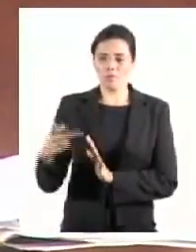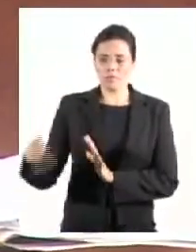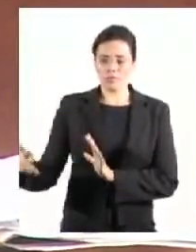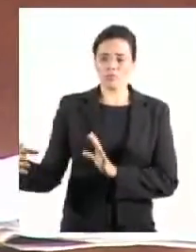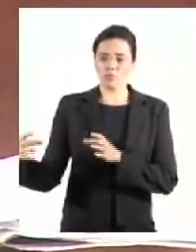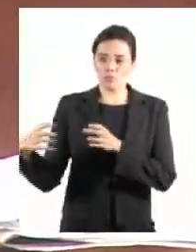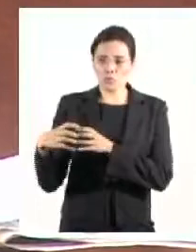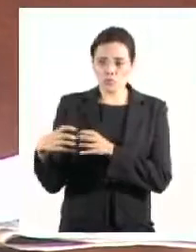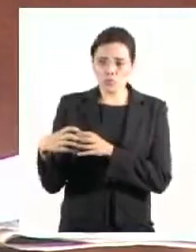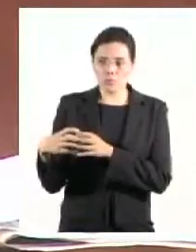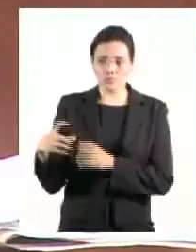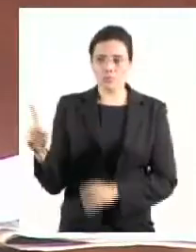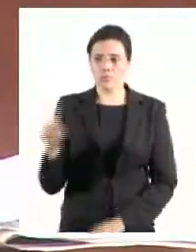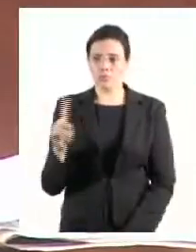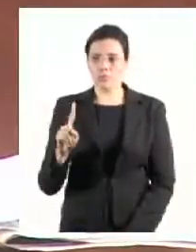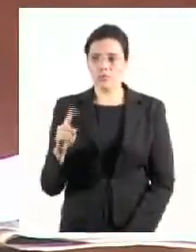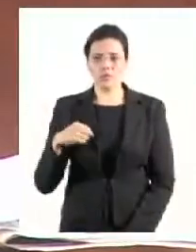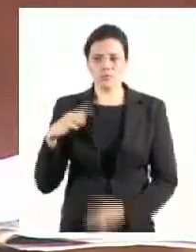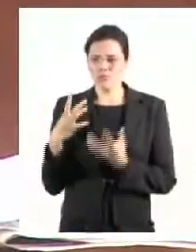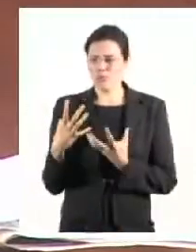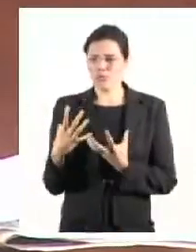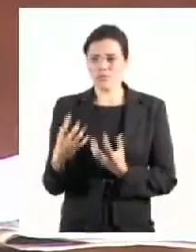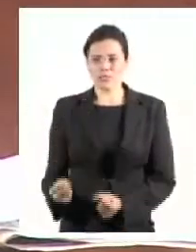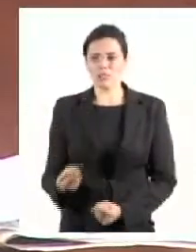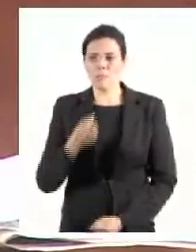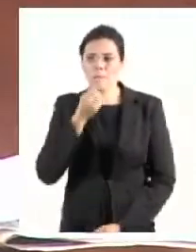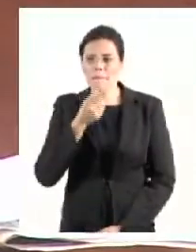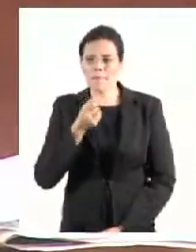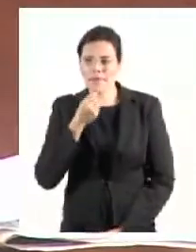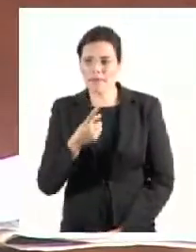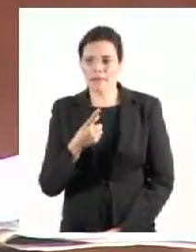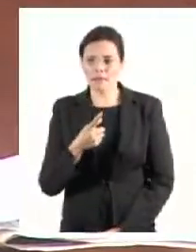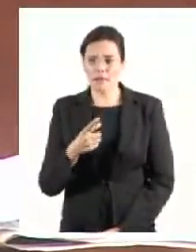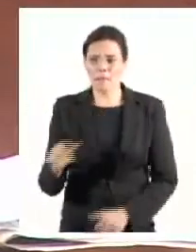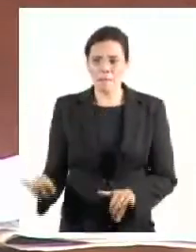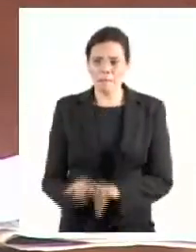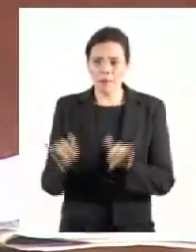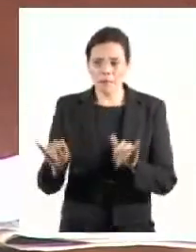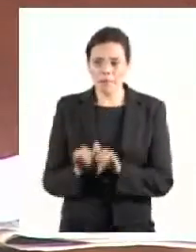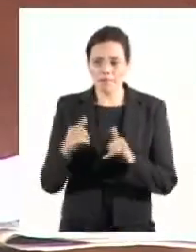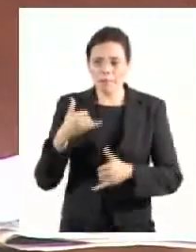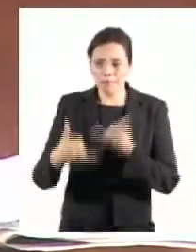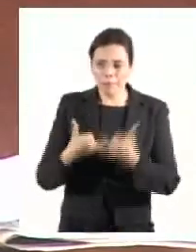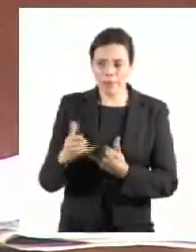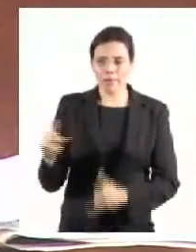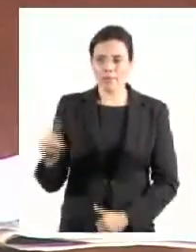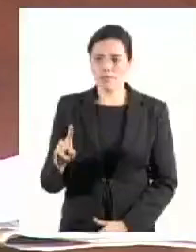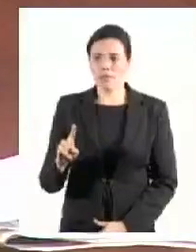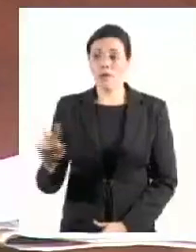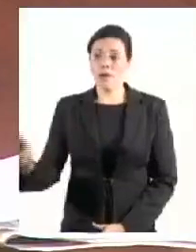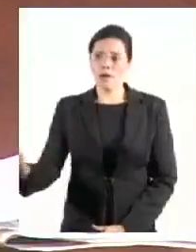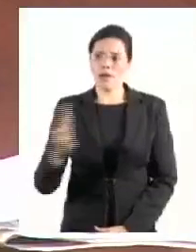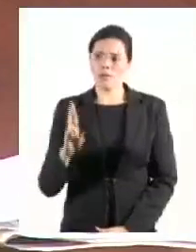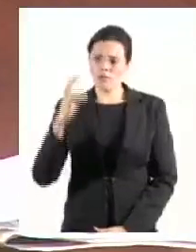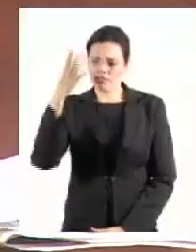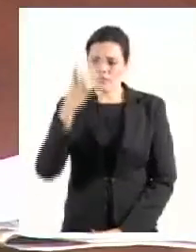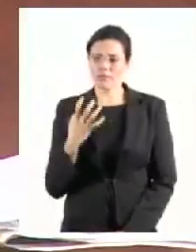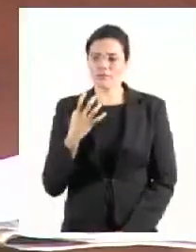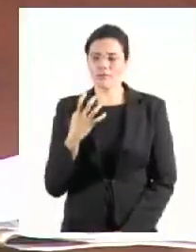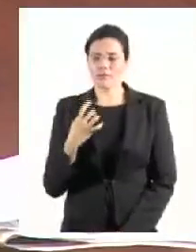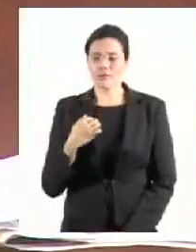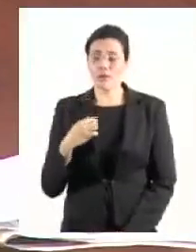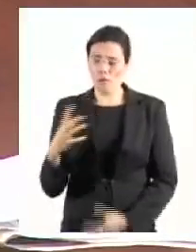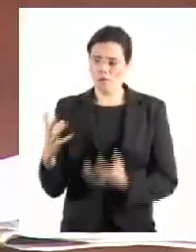Eu não vou admitir esse tipo de gracinha comigo. Ele que trate de responder o que ele precisa